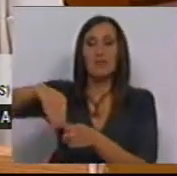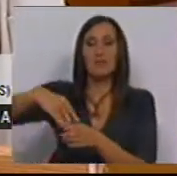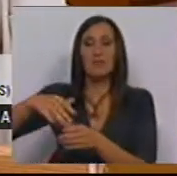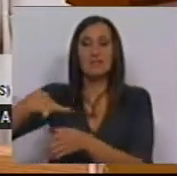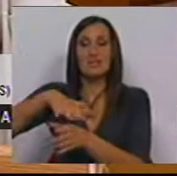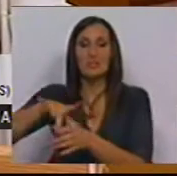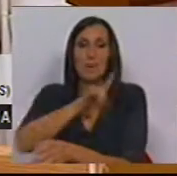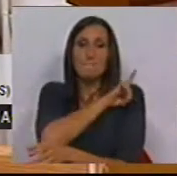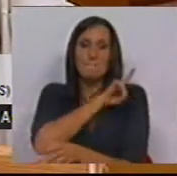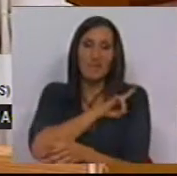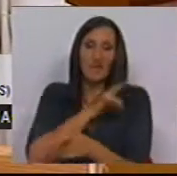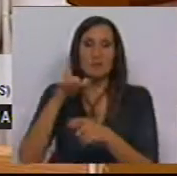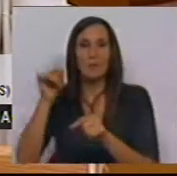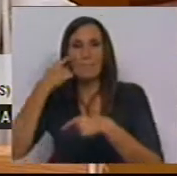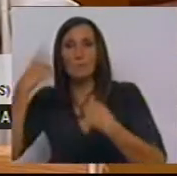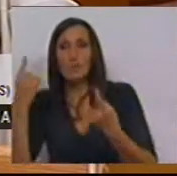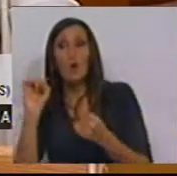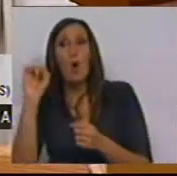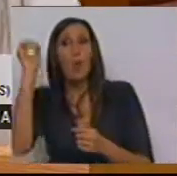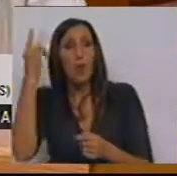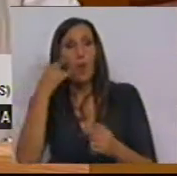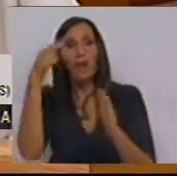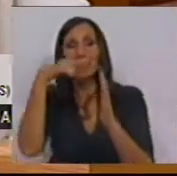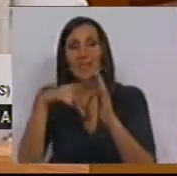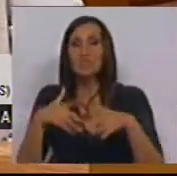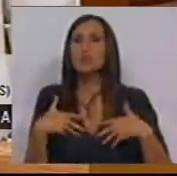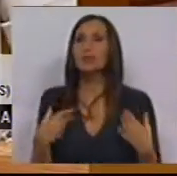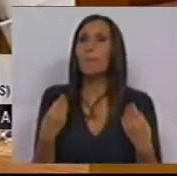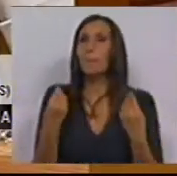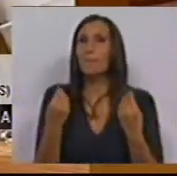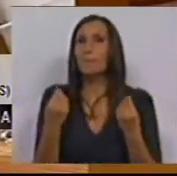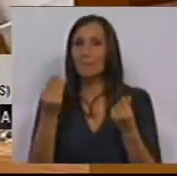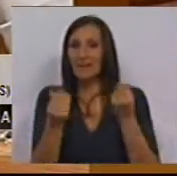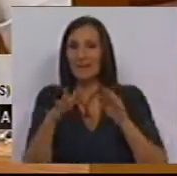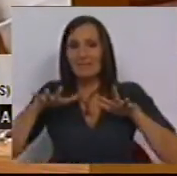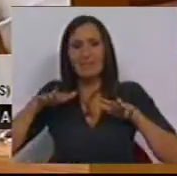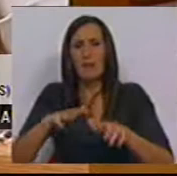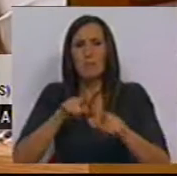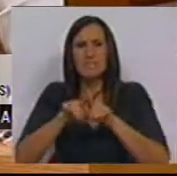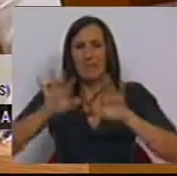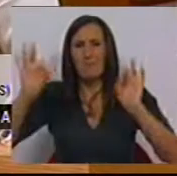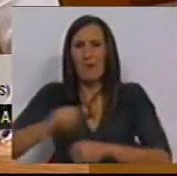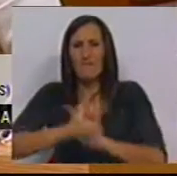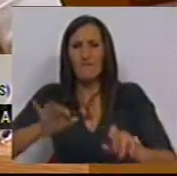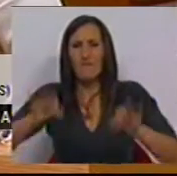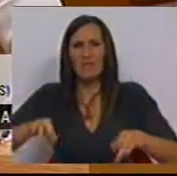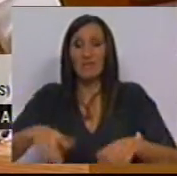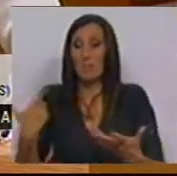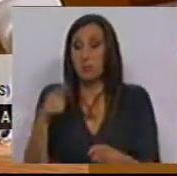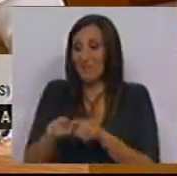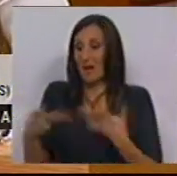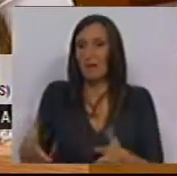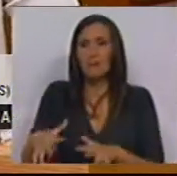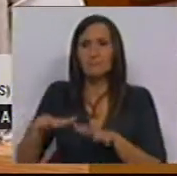setores público e privado, ou antes ler que o seu espírito é o de travar uma política, a política em curso,